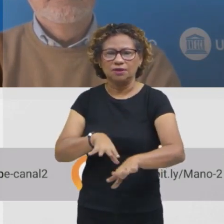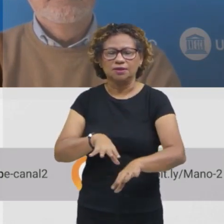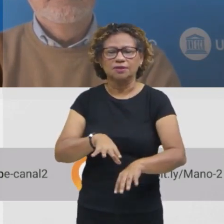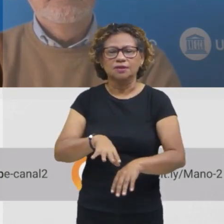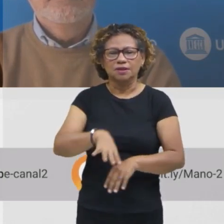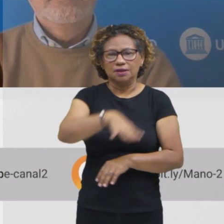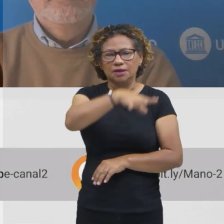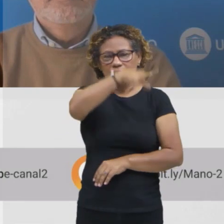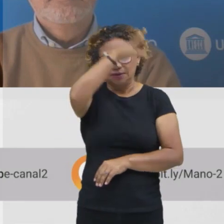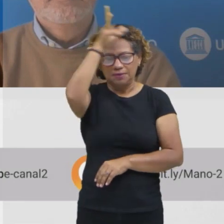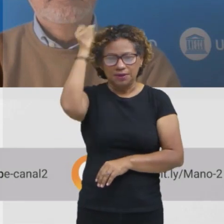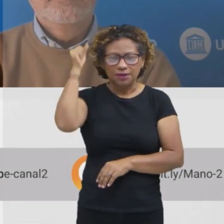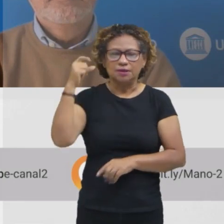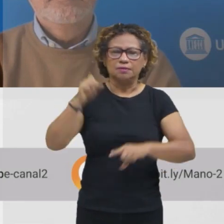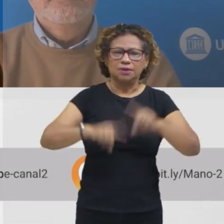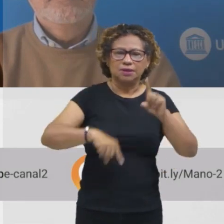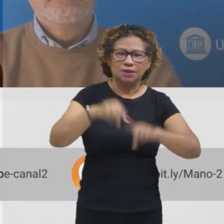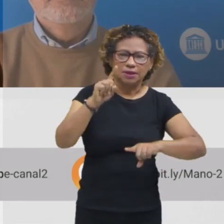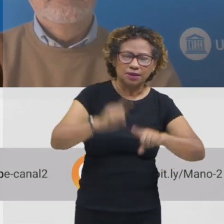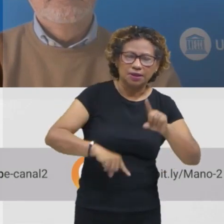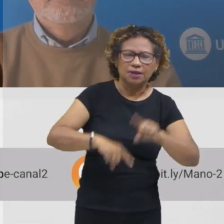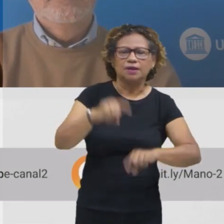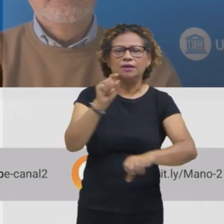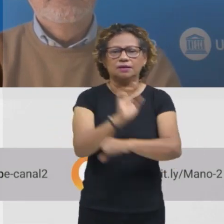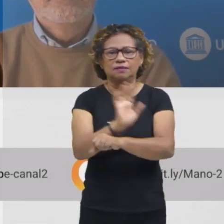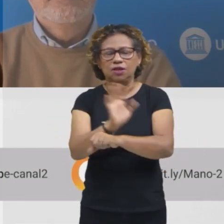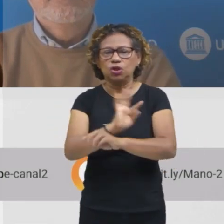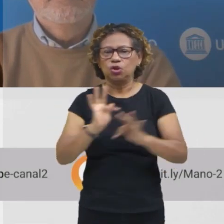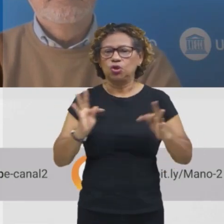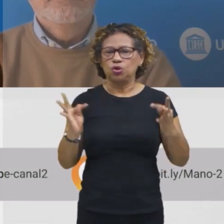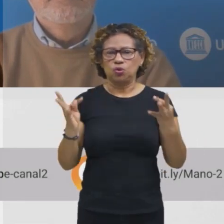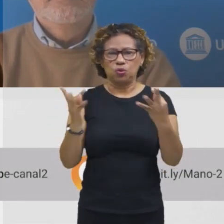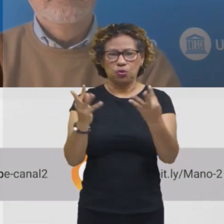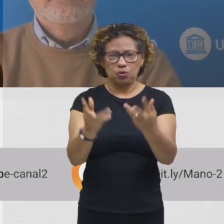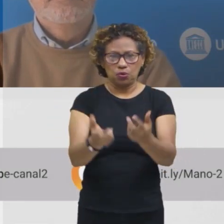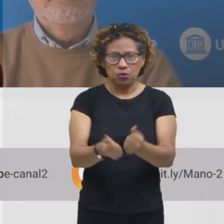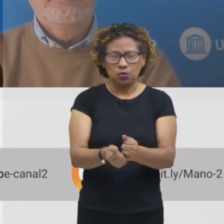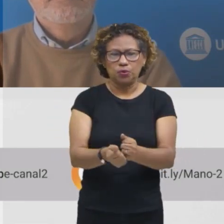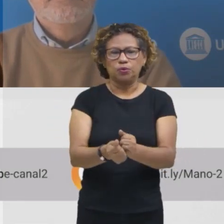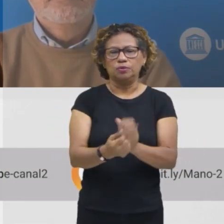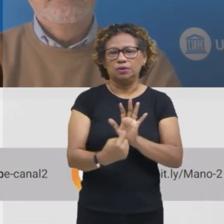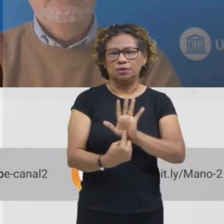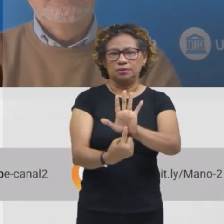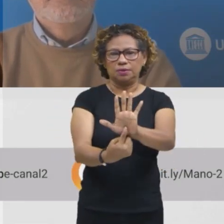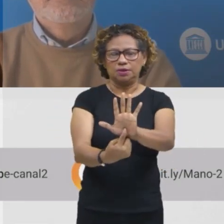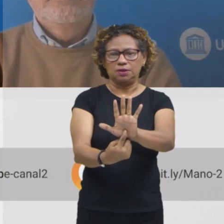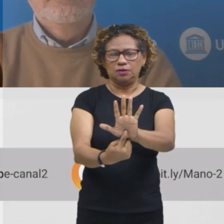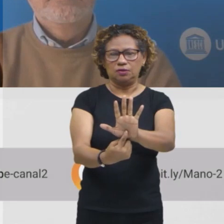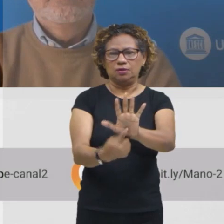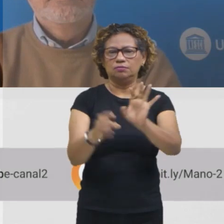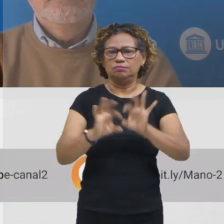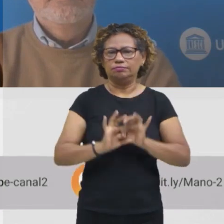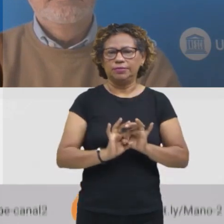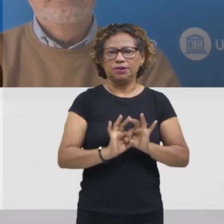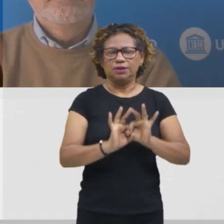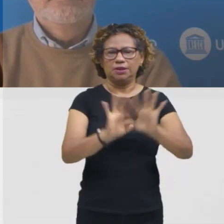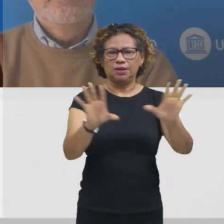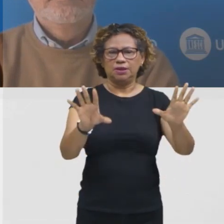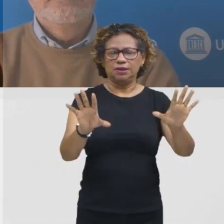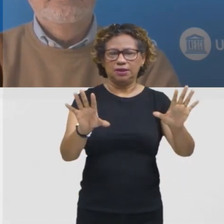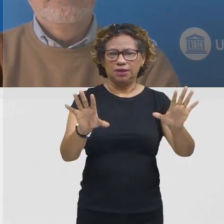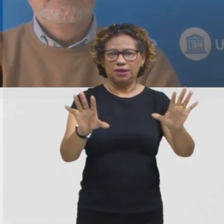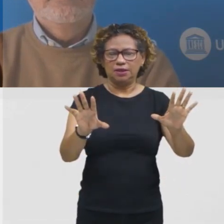os materiais, o vídeo, todo esse material que nós temos apresentado aqui estão disponíveis nas nossas